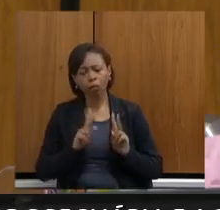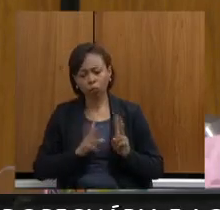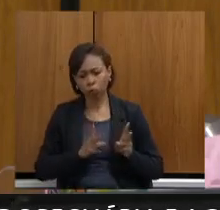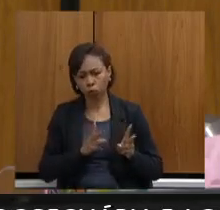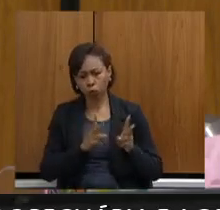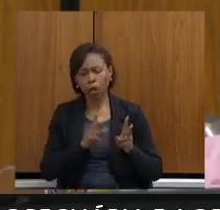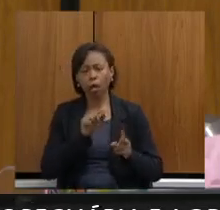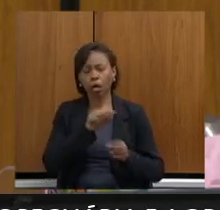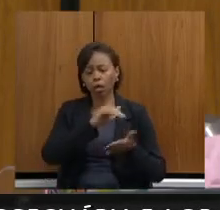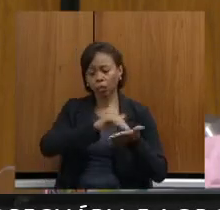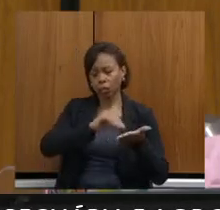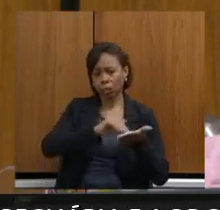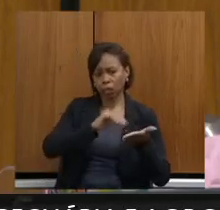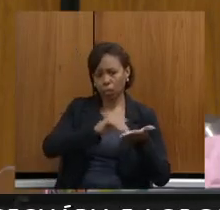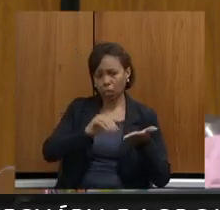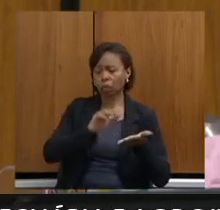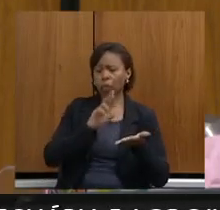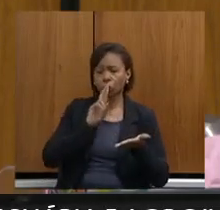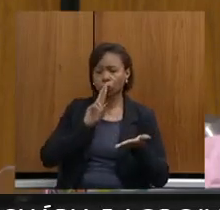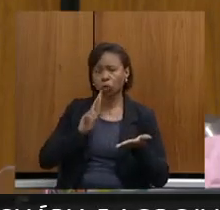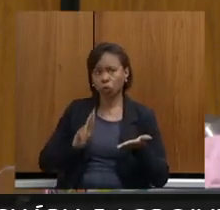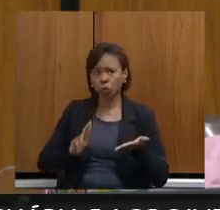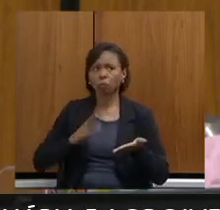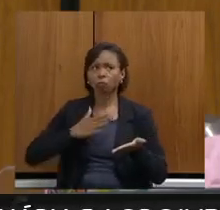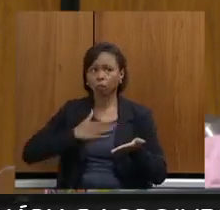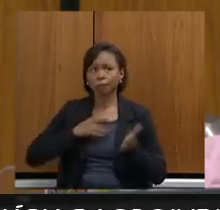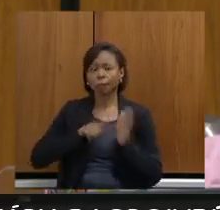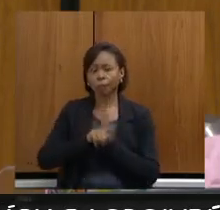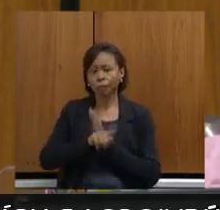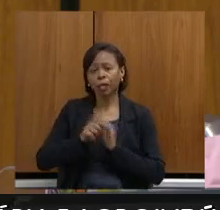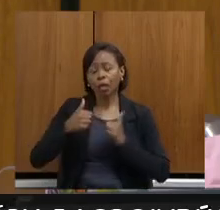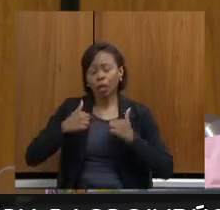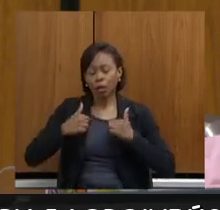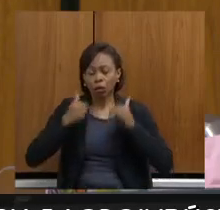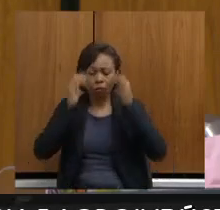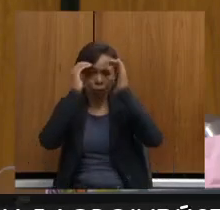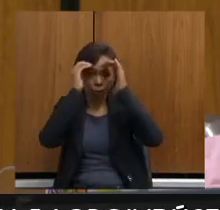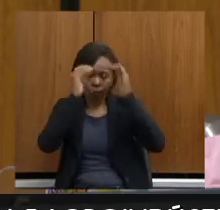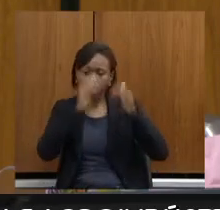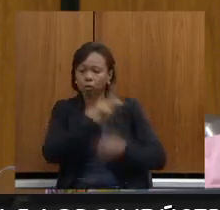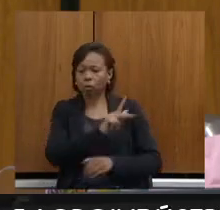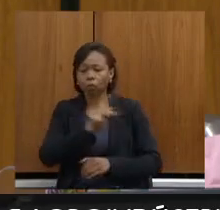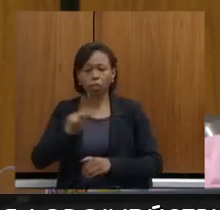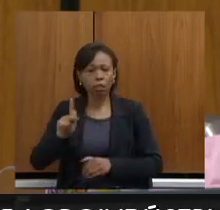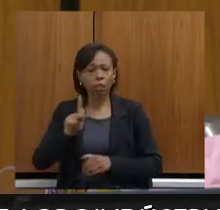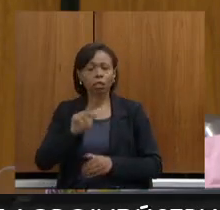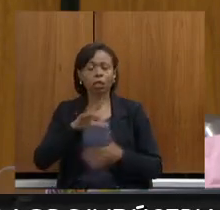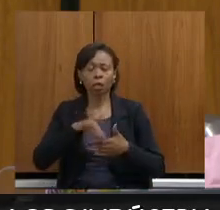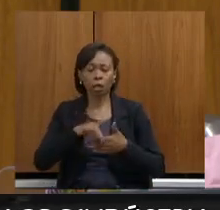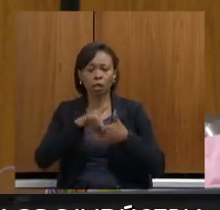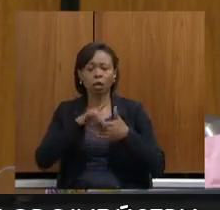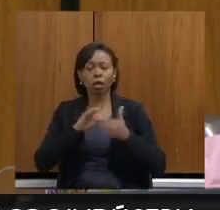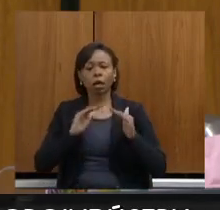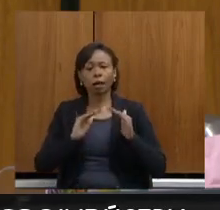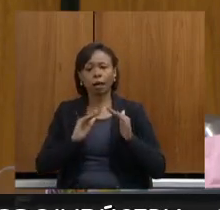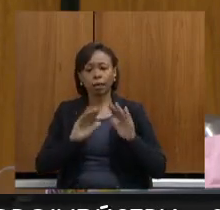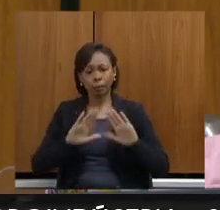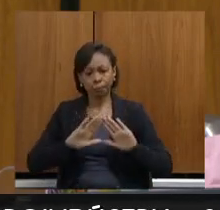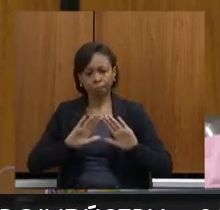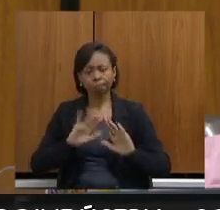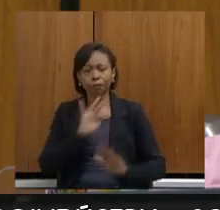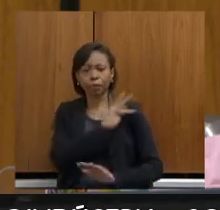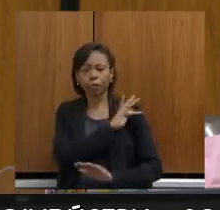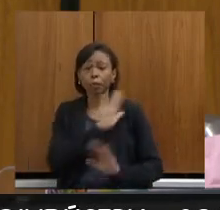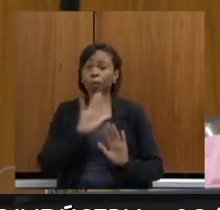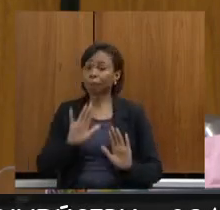Já respondeu questionamentos eu abri mão acatando o primeiro encaminhamento do presidente da Assembleia fiscaliza mas que ele fica o alerta a